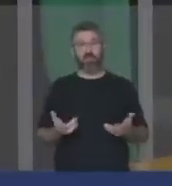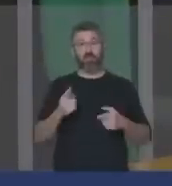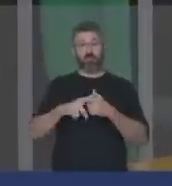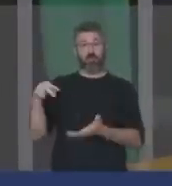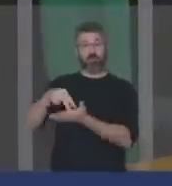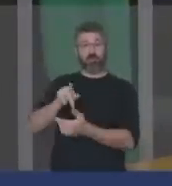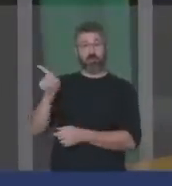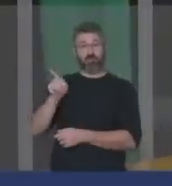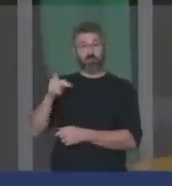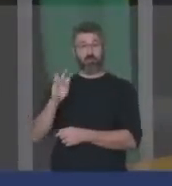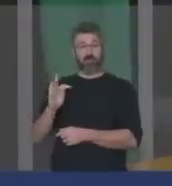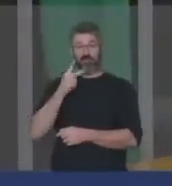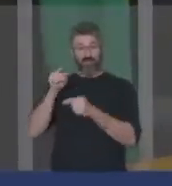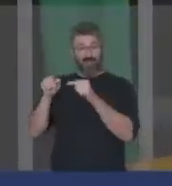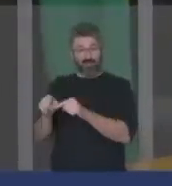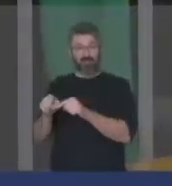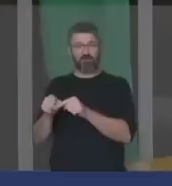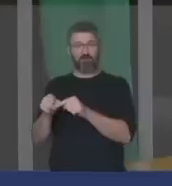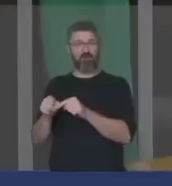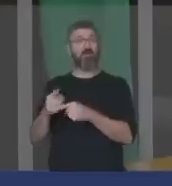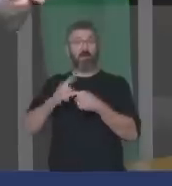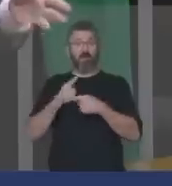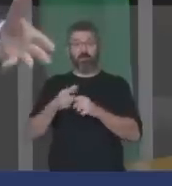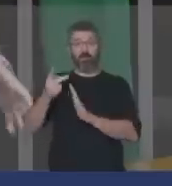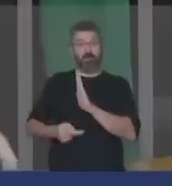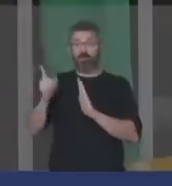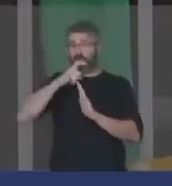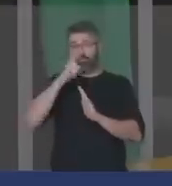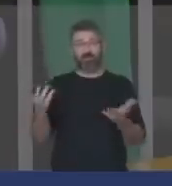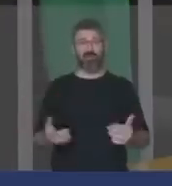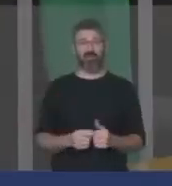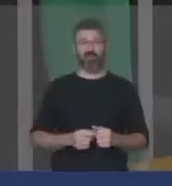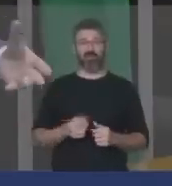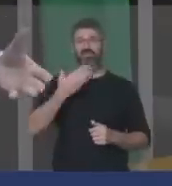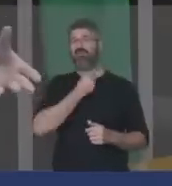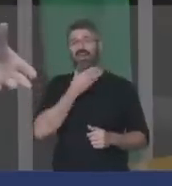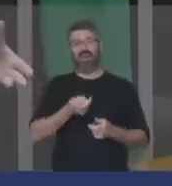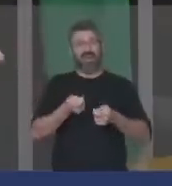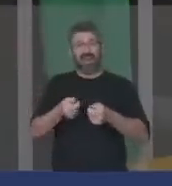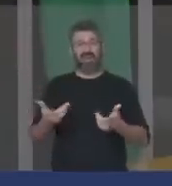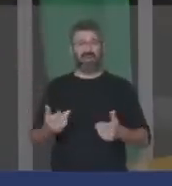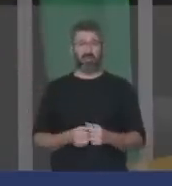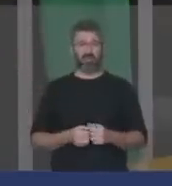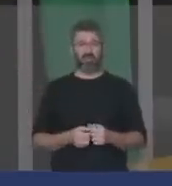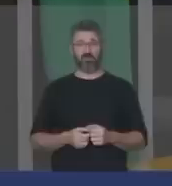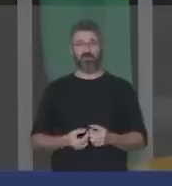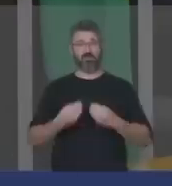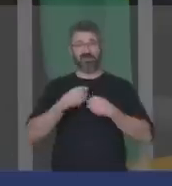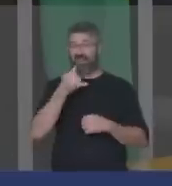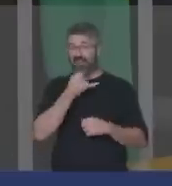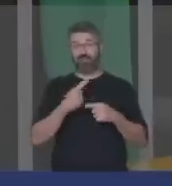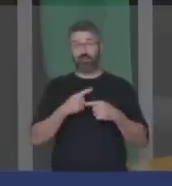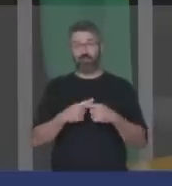de lá o PT diz uma coisa dessas, é porque esse projeto aqui é uma mentira, é uma falácia, é um engodo. Isso nos deixa muito tristes, porque o